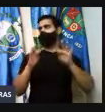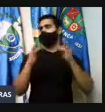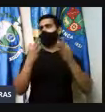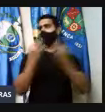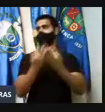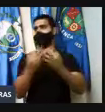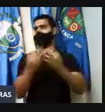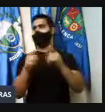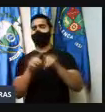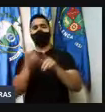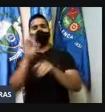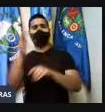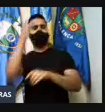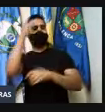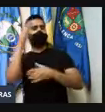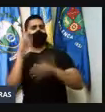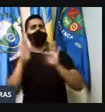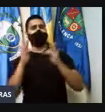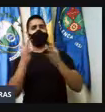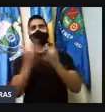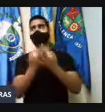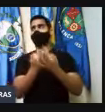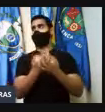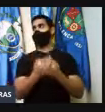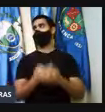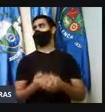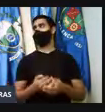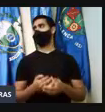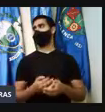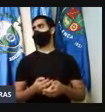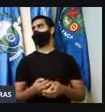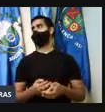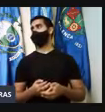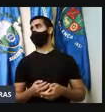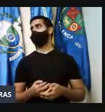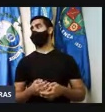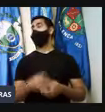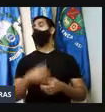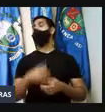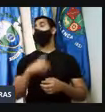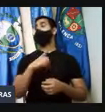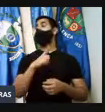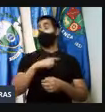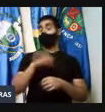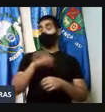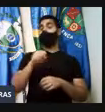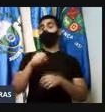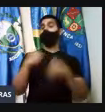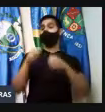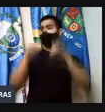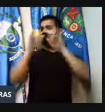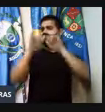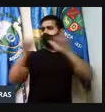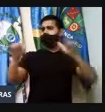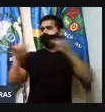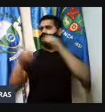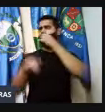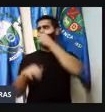todos os familiares do nosso município, e temos sim que dar esse alerta,